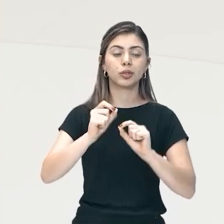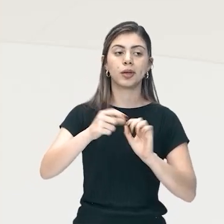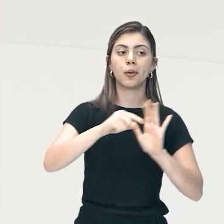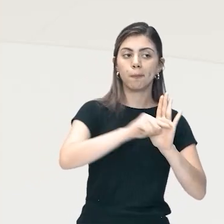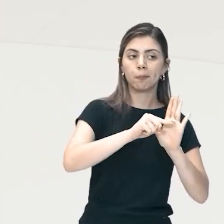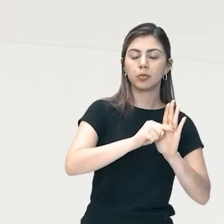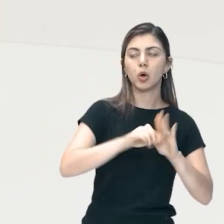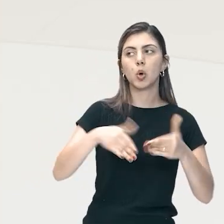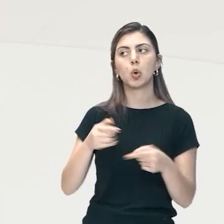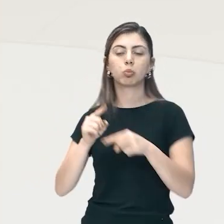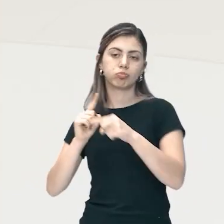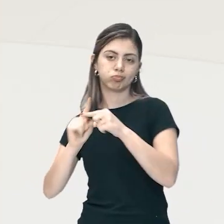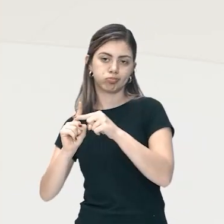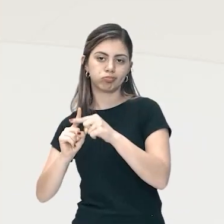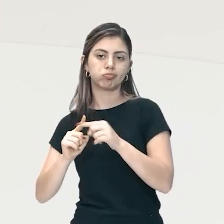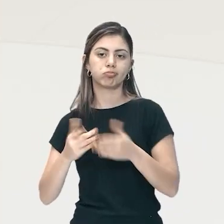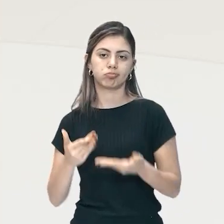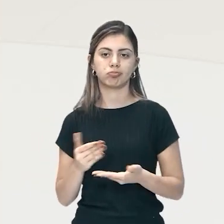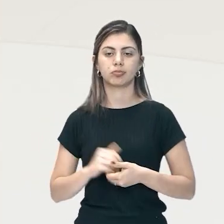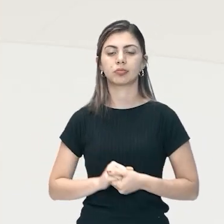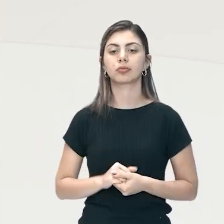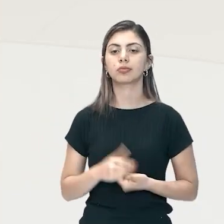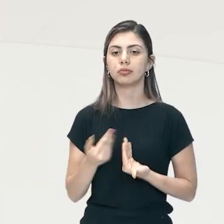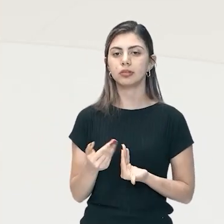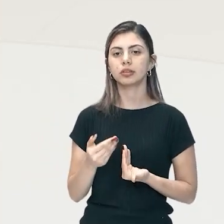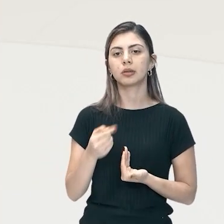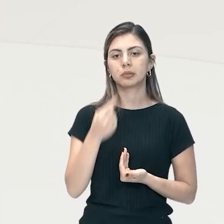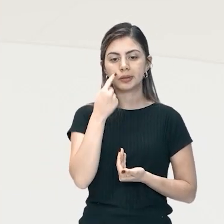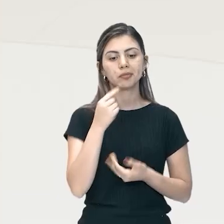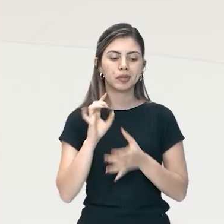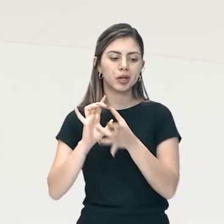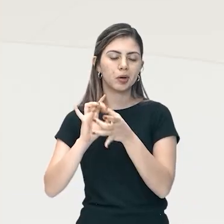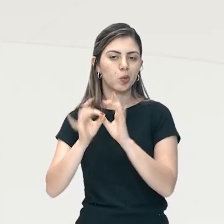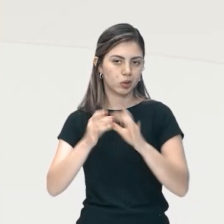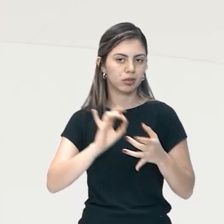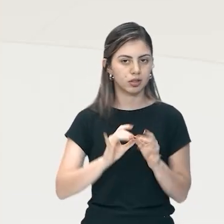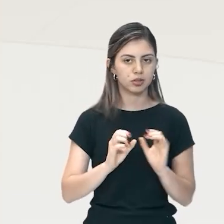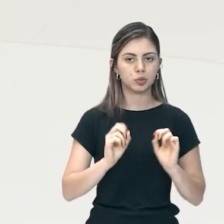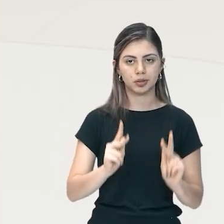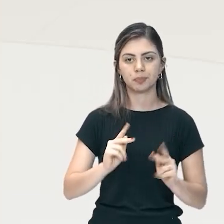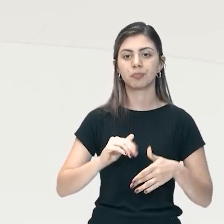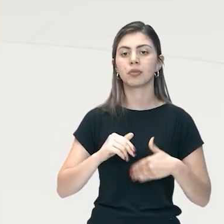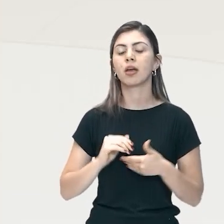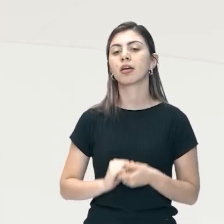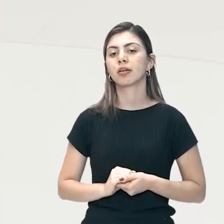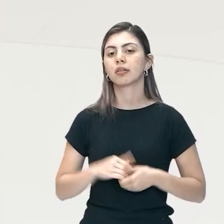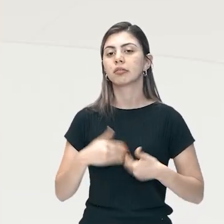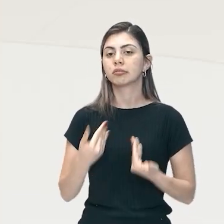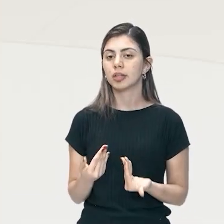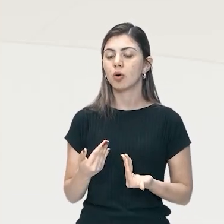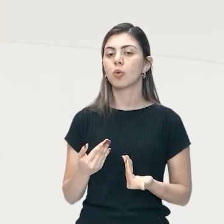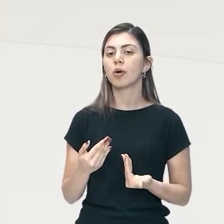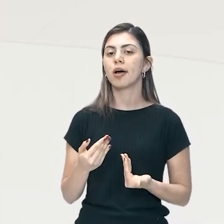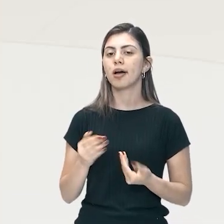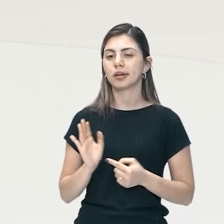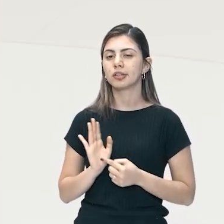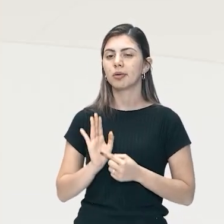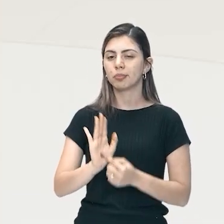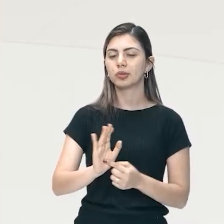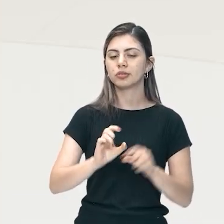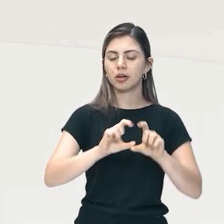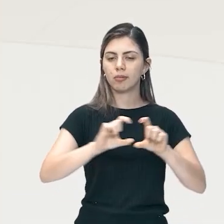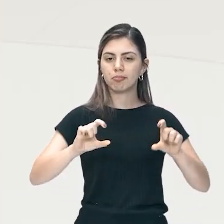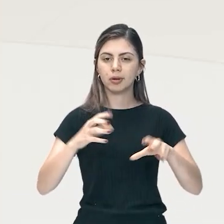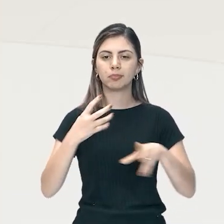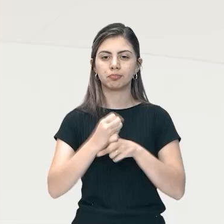positivos ou negativos, dependendo da característica deles, tá bom? Mas eu vou ficar aqui com a equação de Gauss